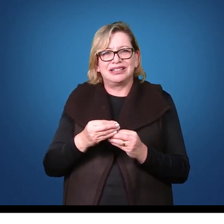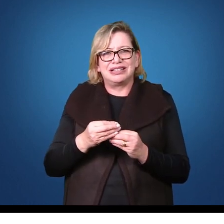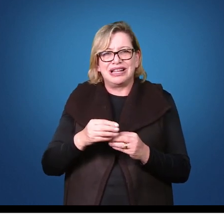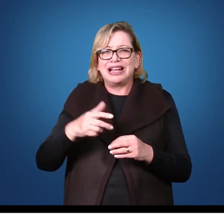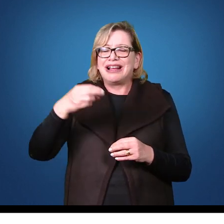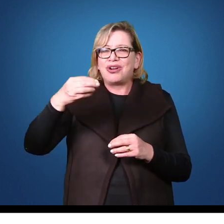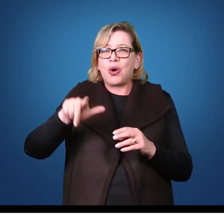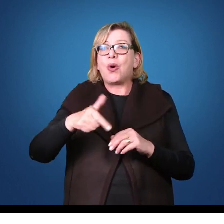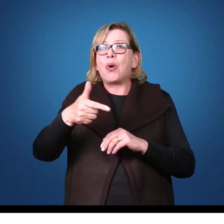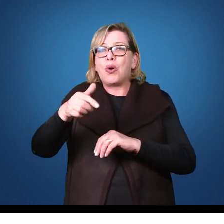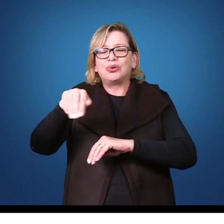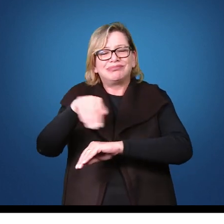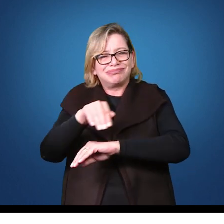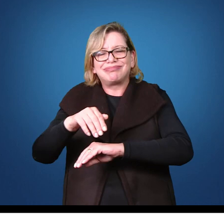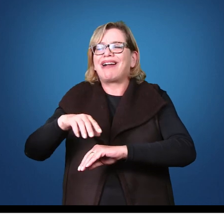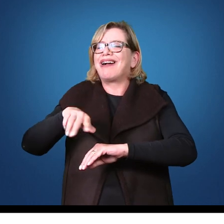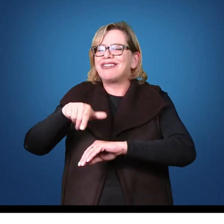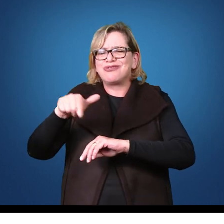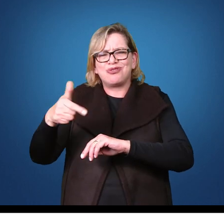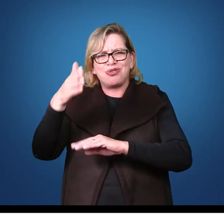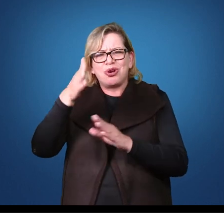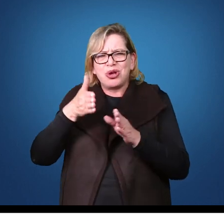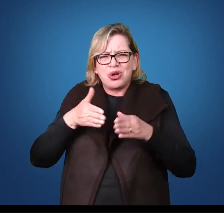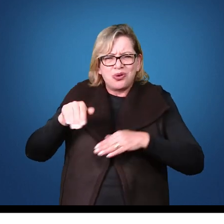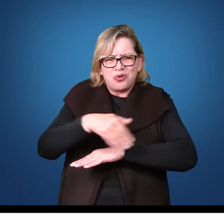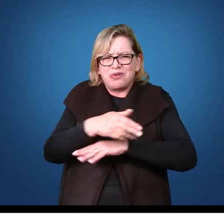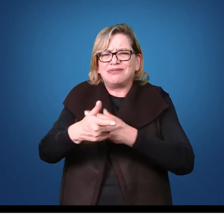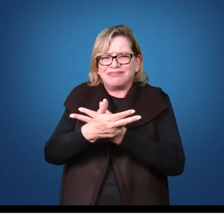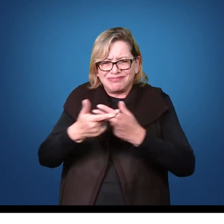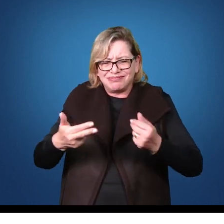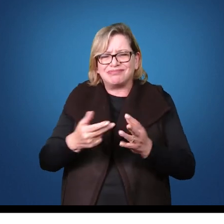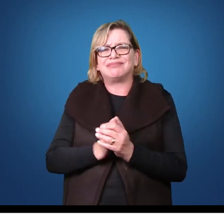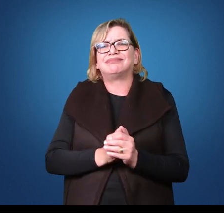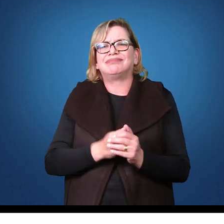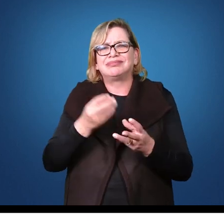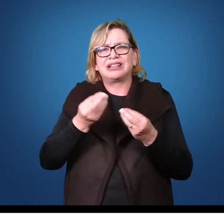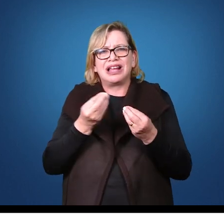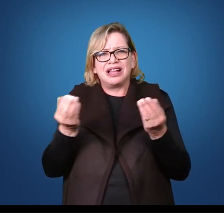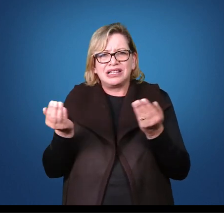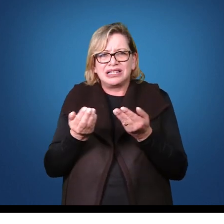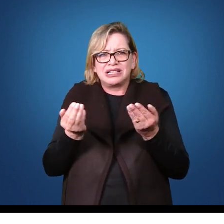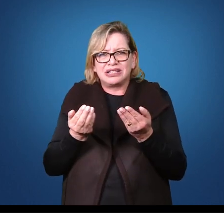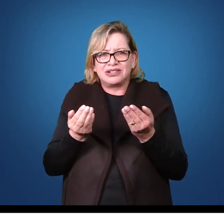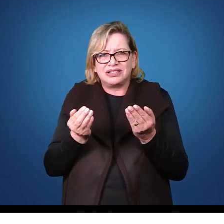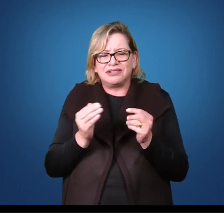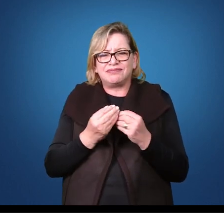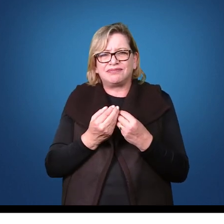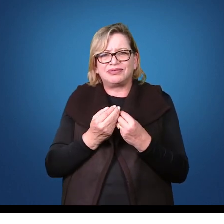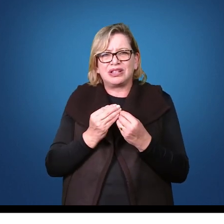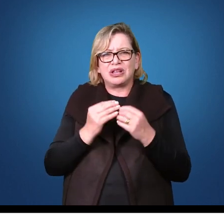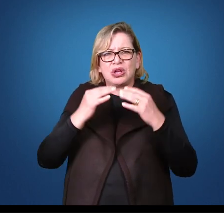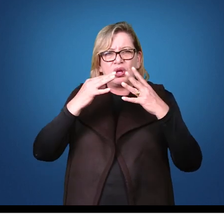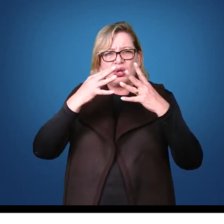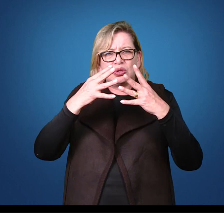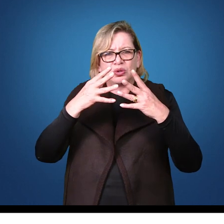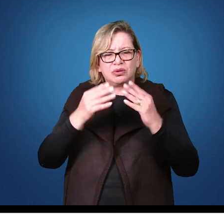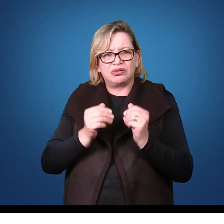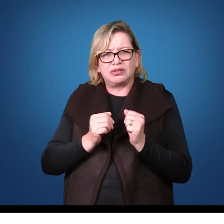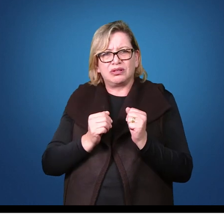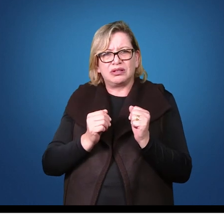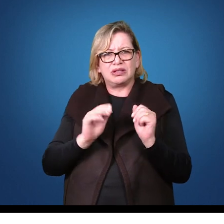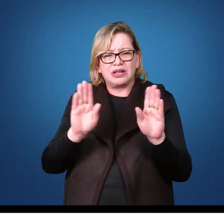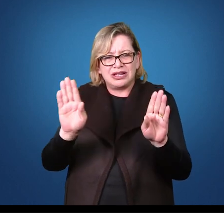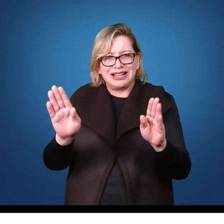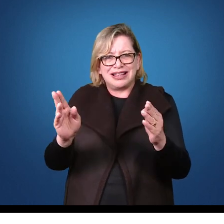A terceira rua, quarta rua, quinta rua. Agora, virem todos de frente